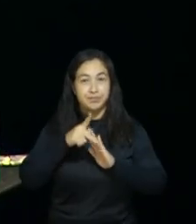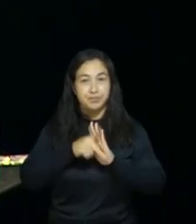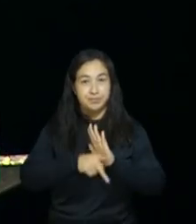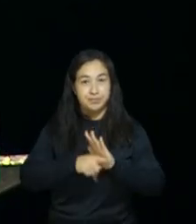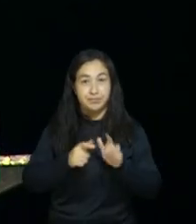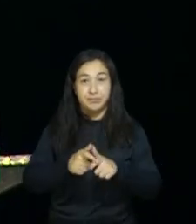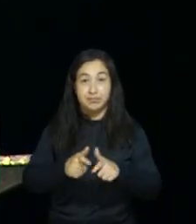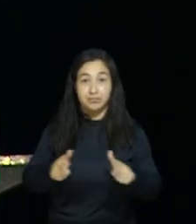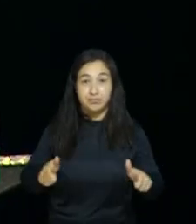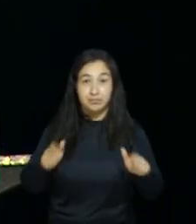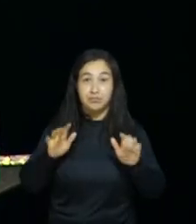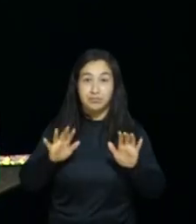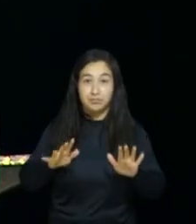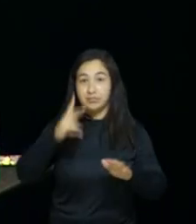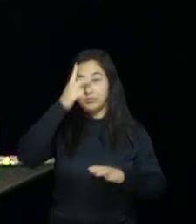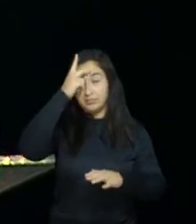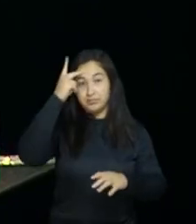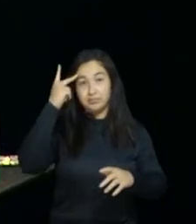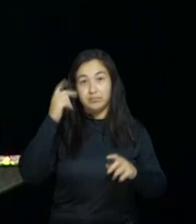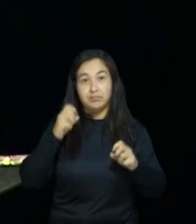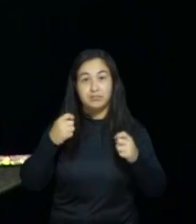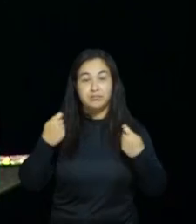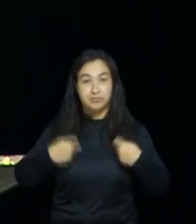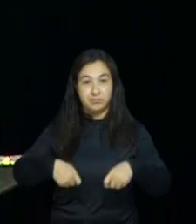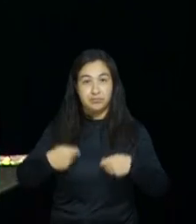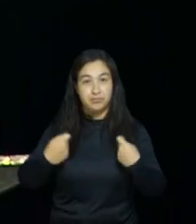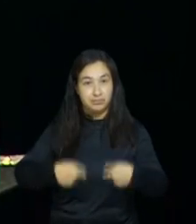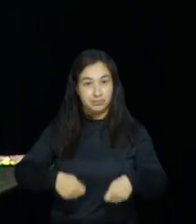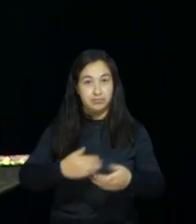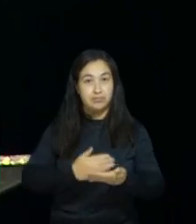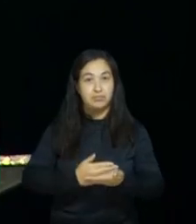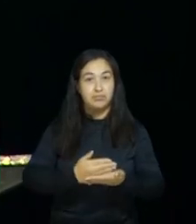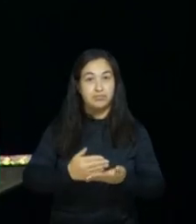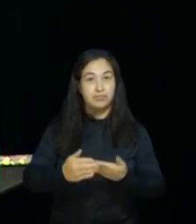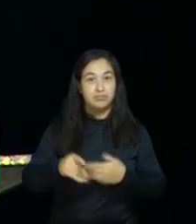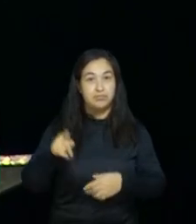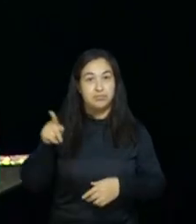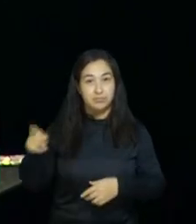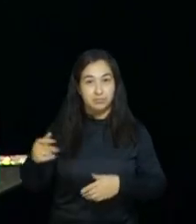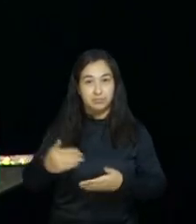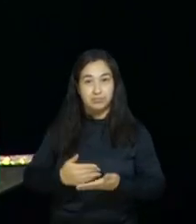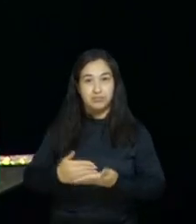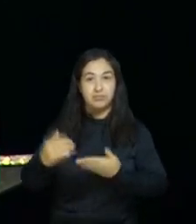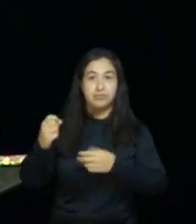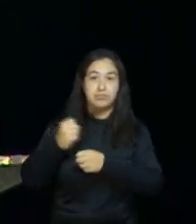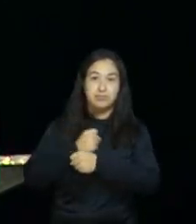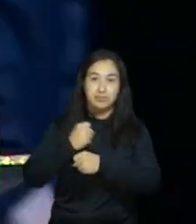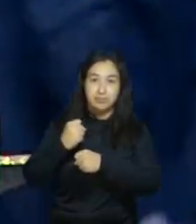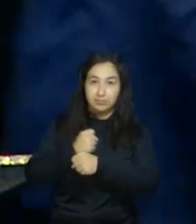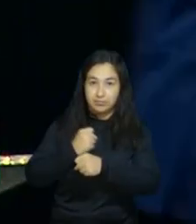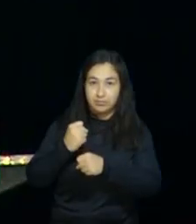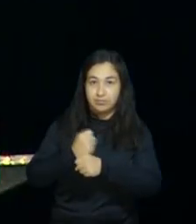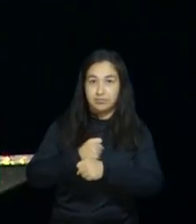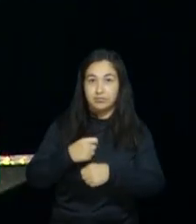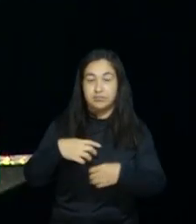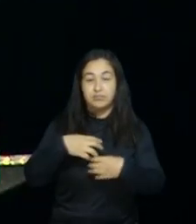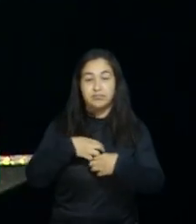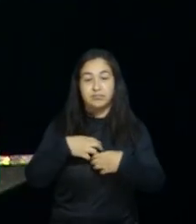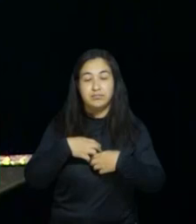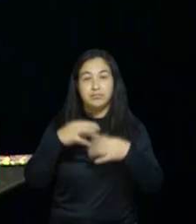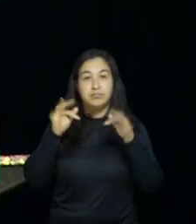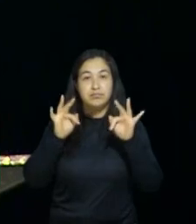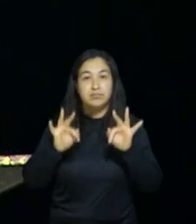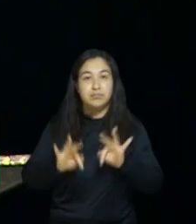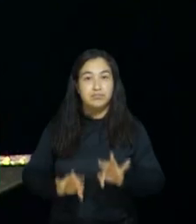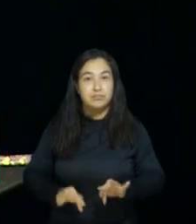começar. E ele, com 1 ano e 4 meses de governo, vai começar essa bela obra para nós, deputado Atílio. Que eu fico muito feliz,